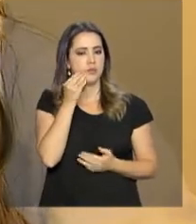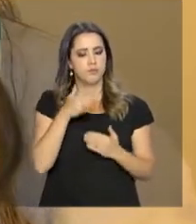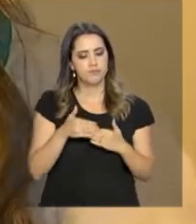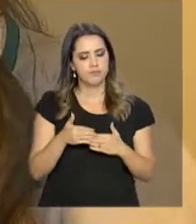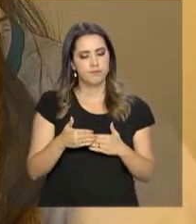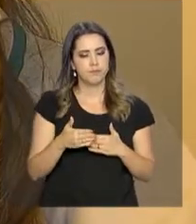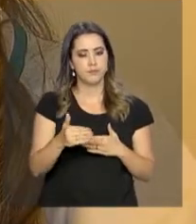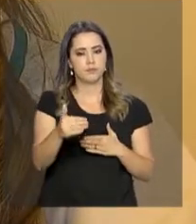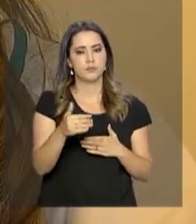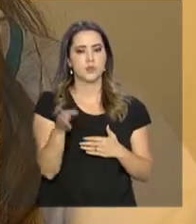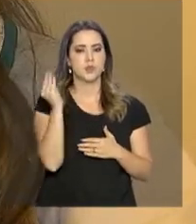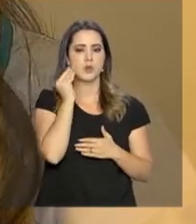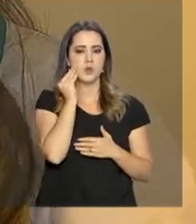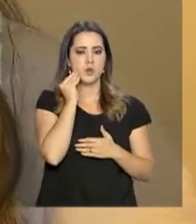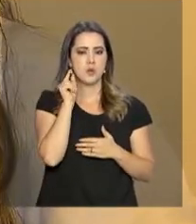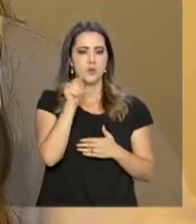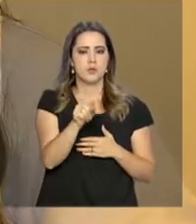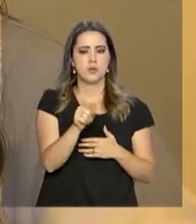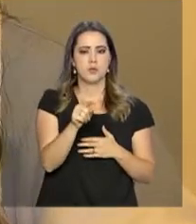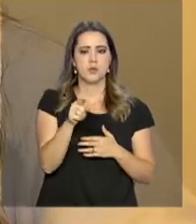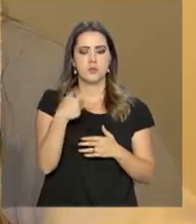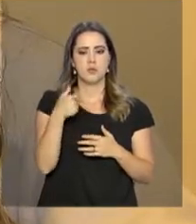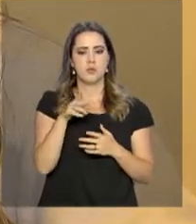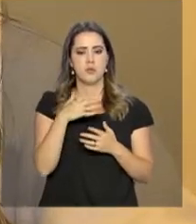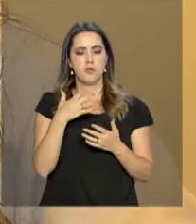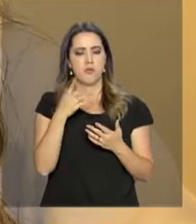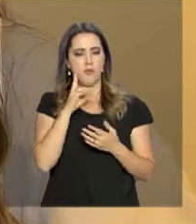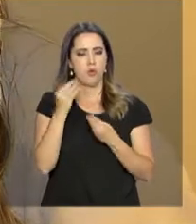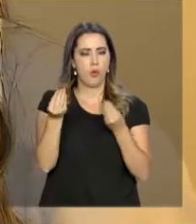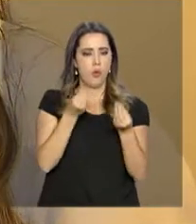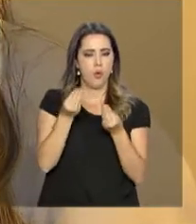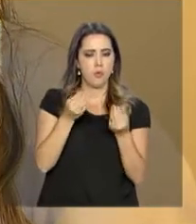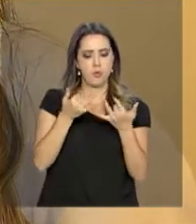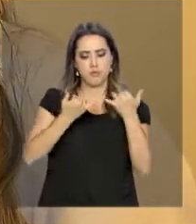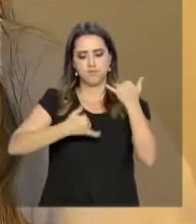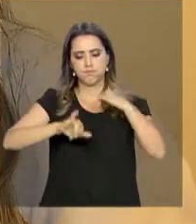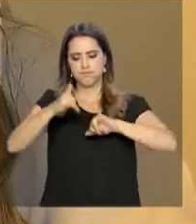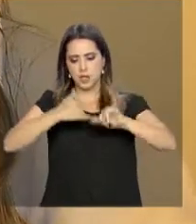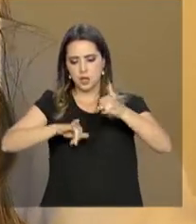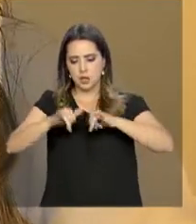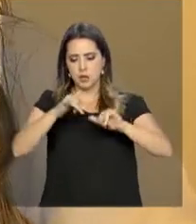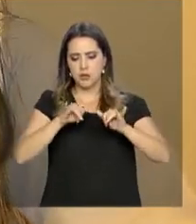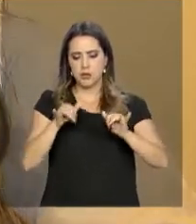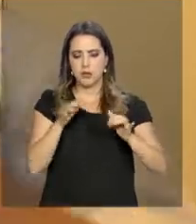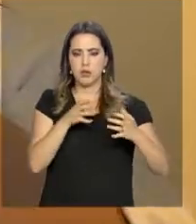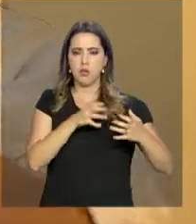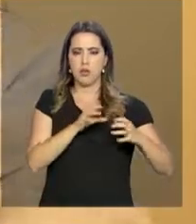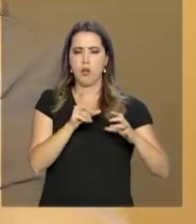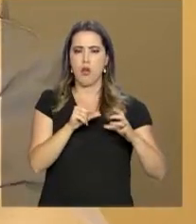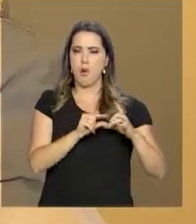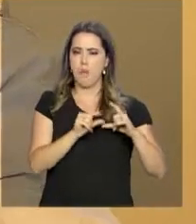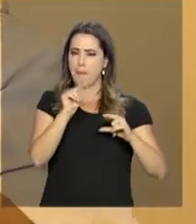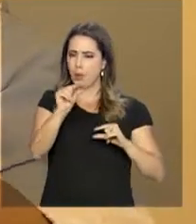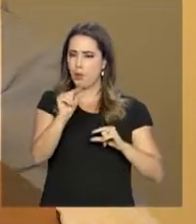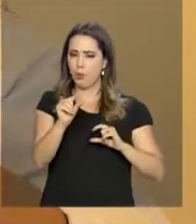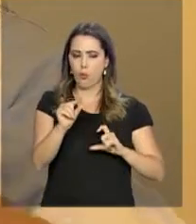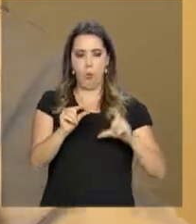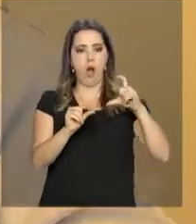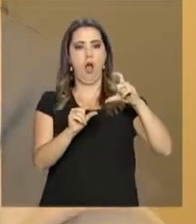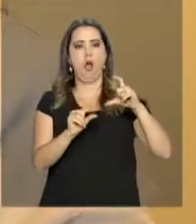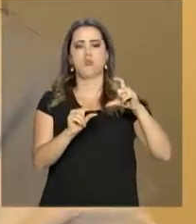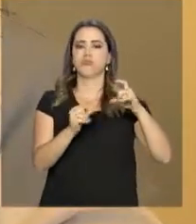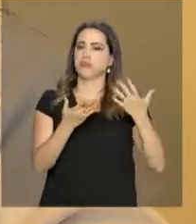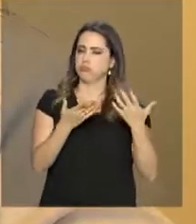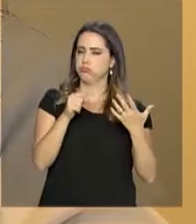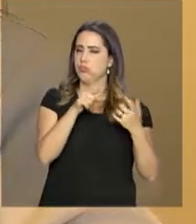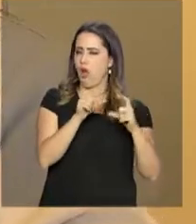ele passou por testes de concentrações de ativos então determinados ativos em altas concentrações são prejudiciais